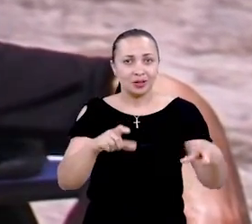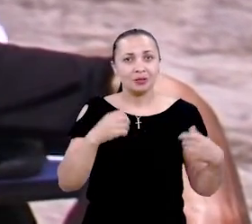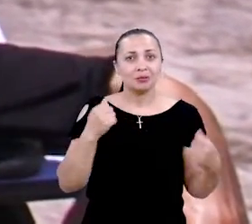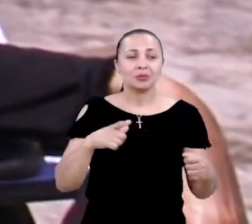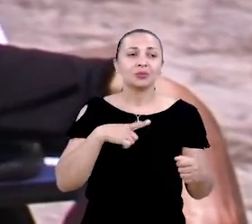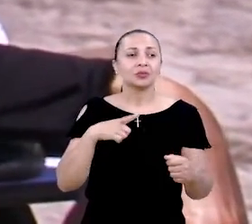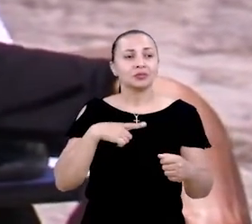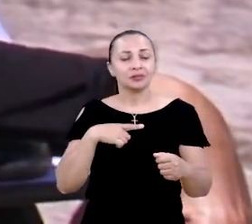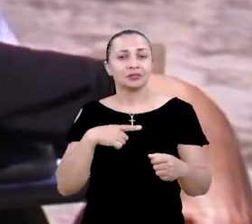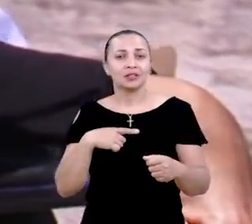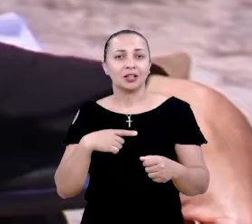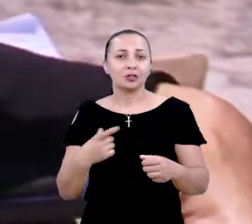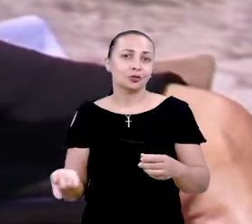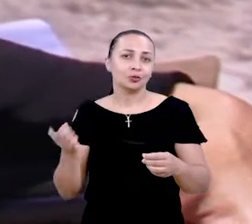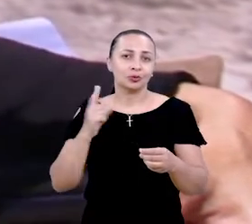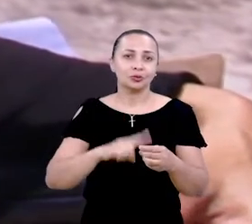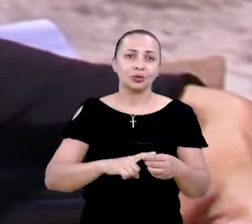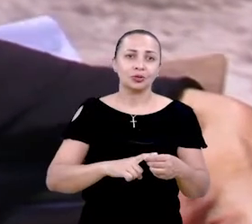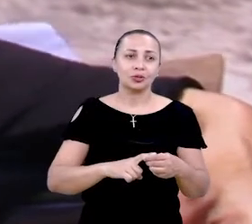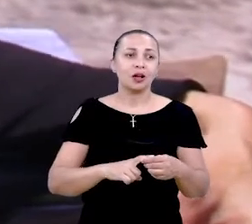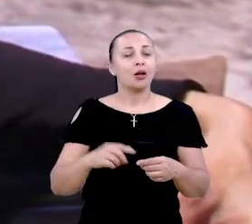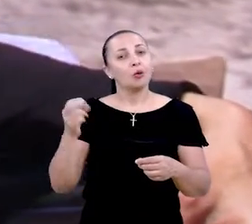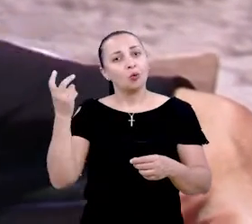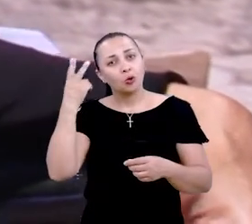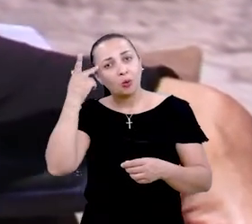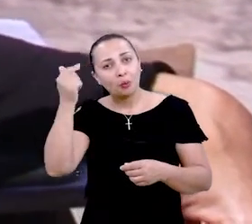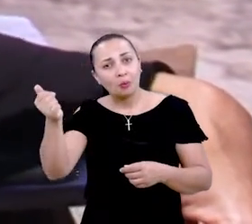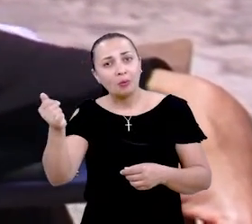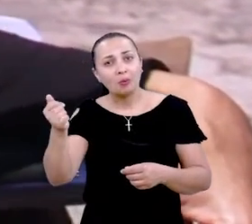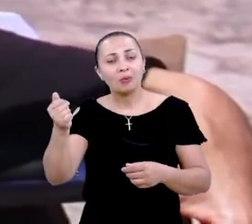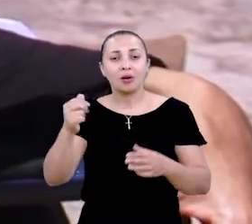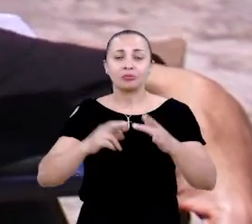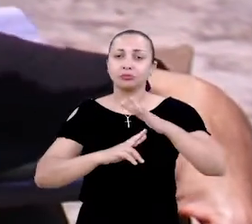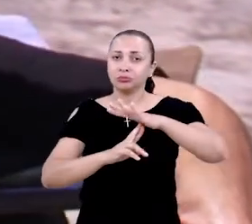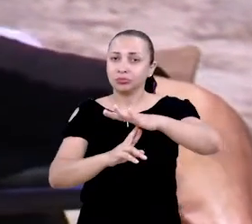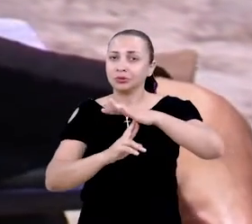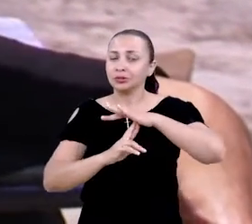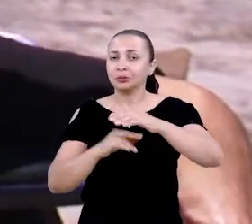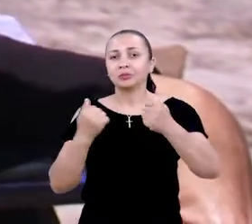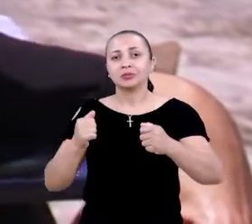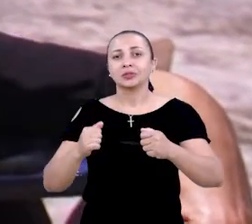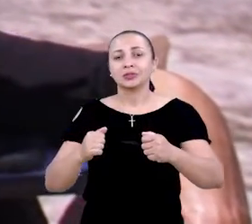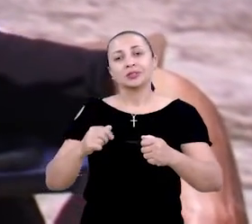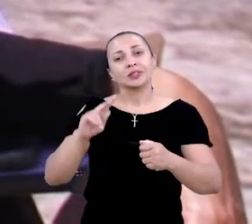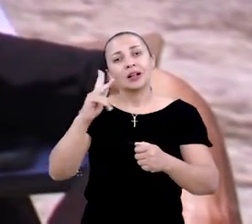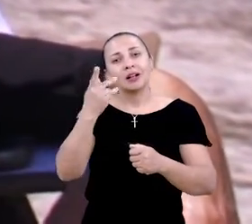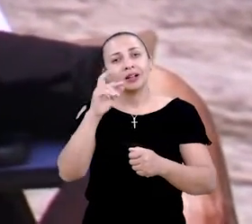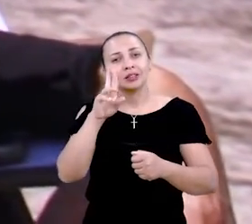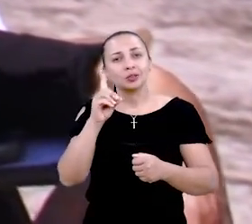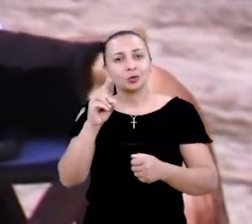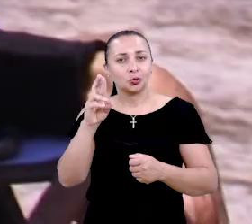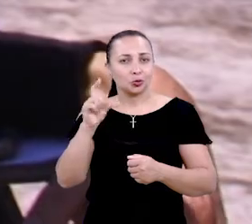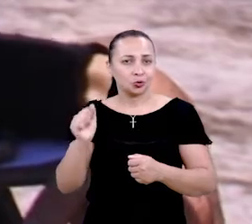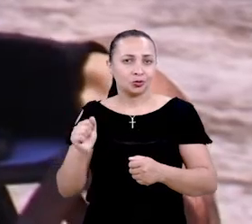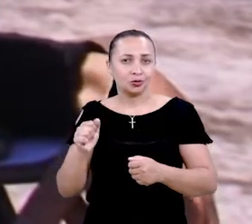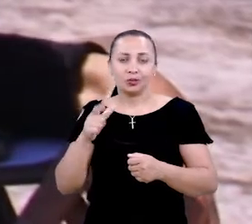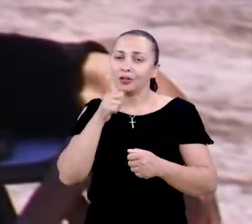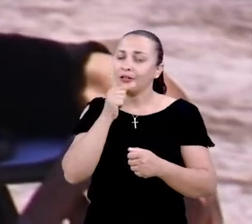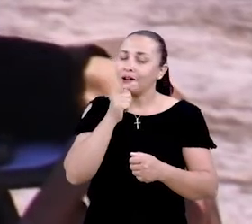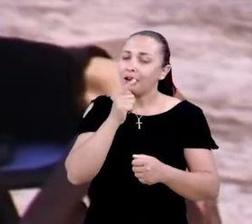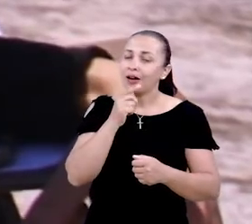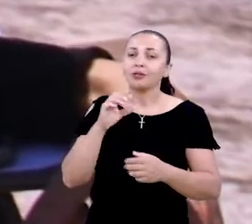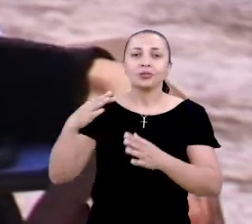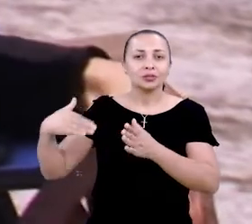ele possa ter de volta uma restauração do ambiente, tem que recuperar uma hidrologia, tem que fazer a água entrar para essa